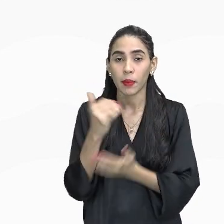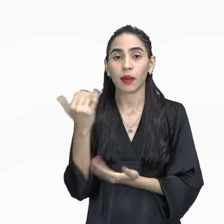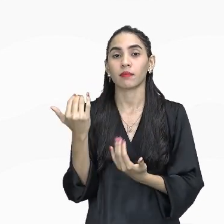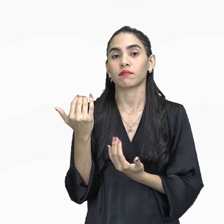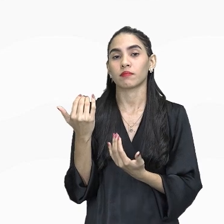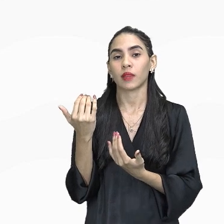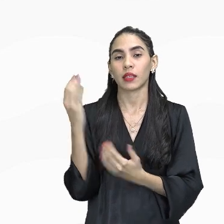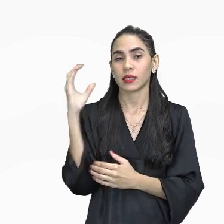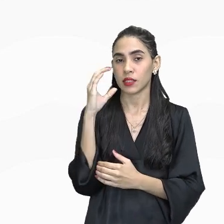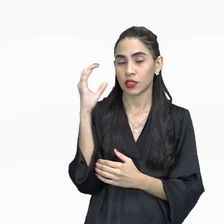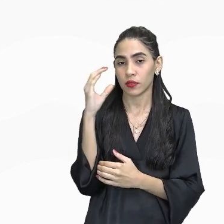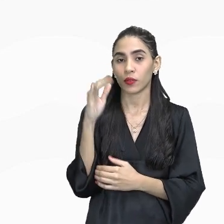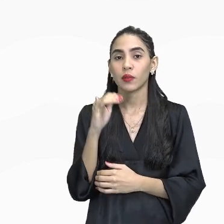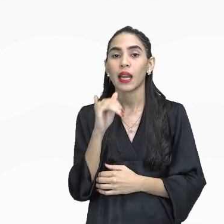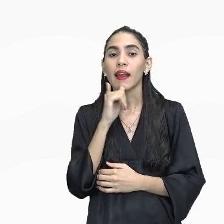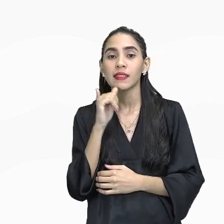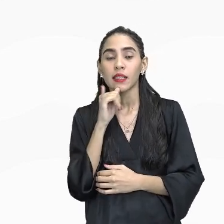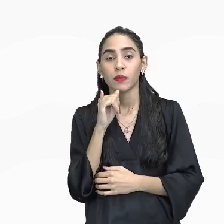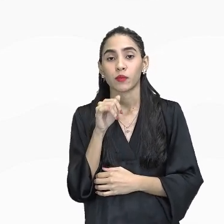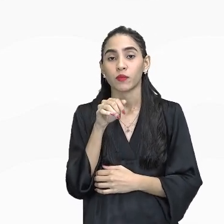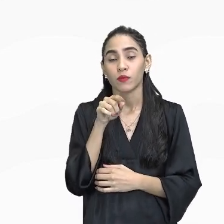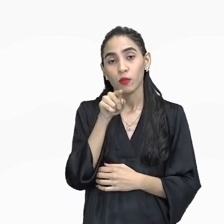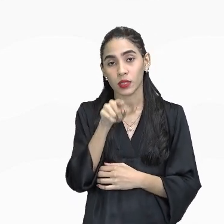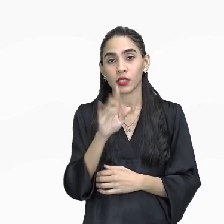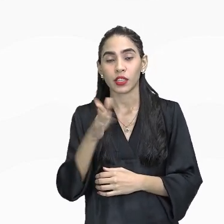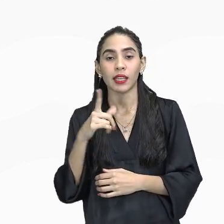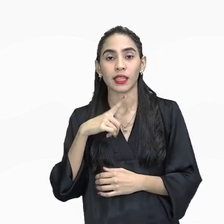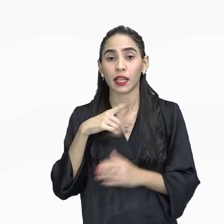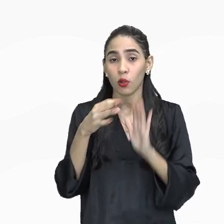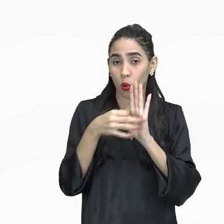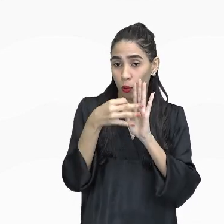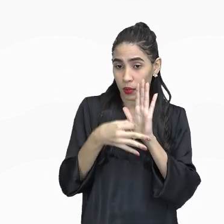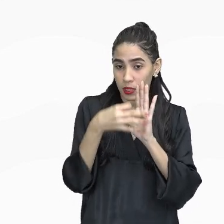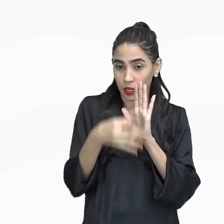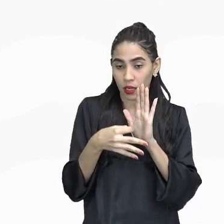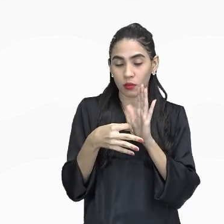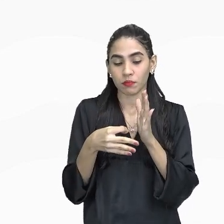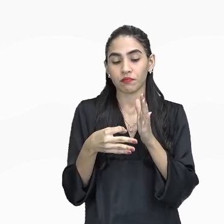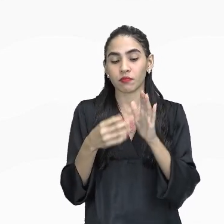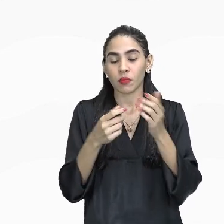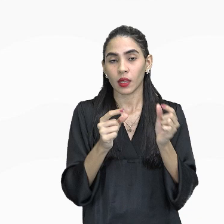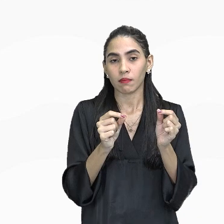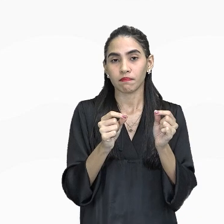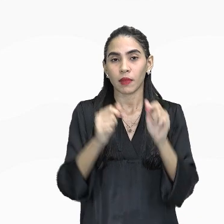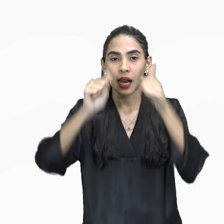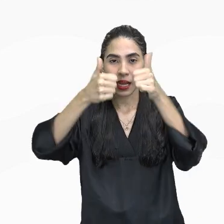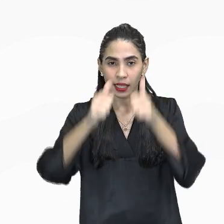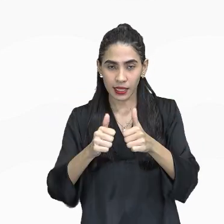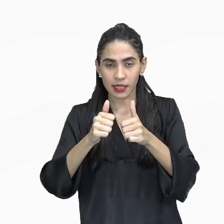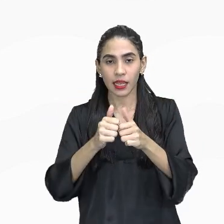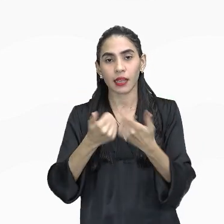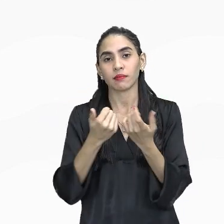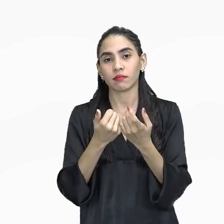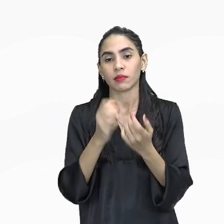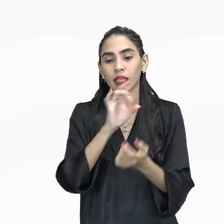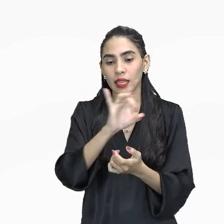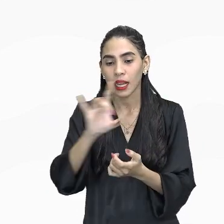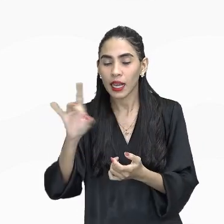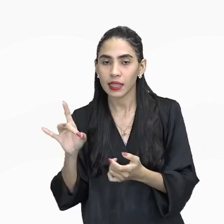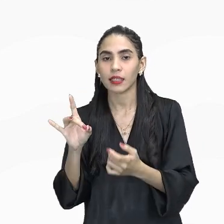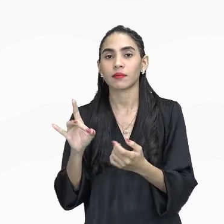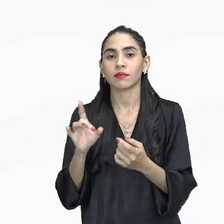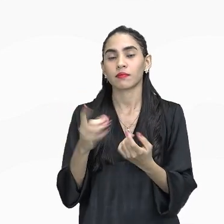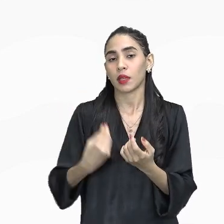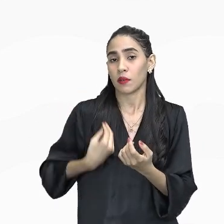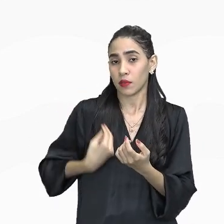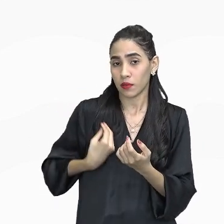de opinião, a opinião que a gente tem da percepção das pessoas que estão ali convivendo e